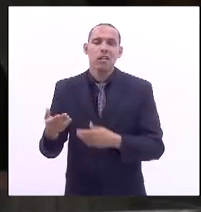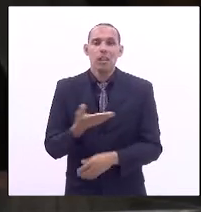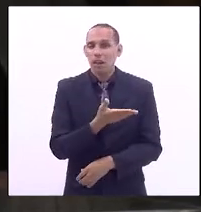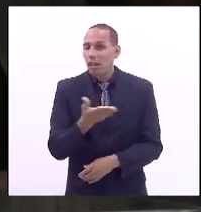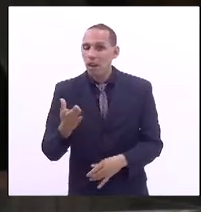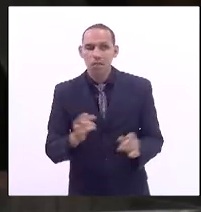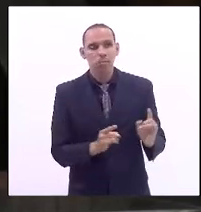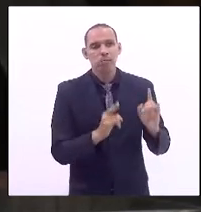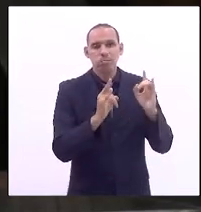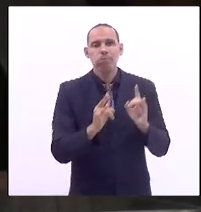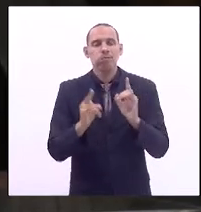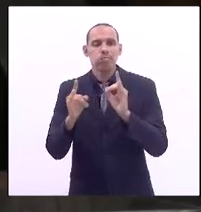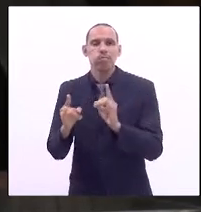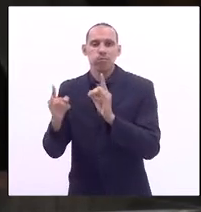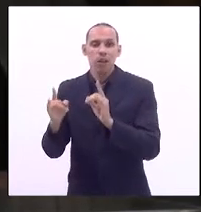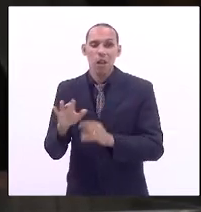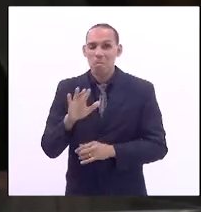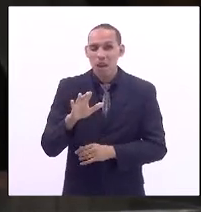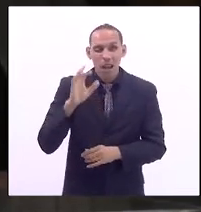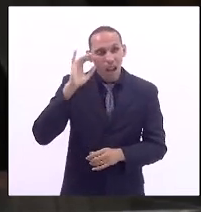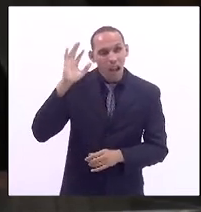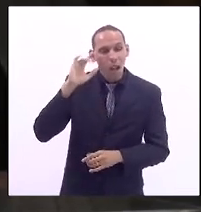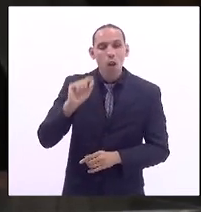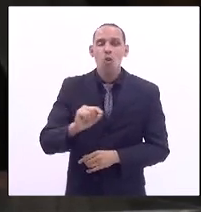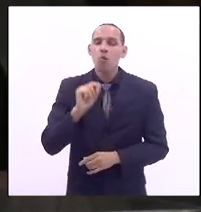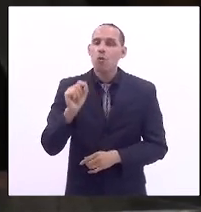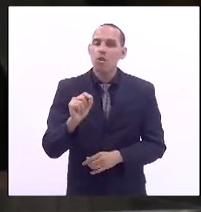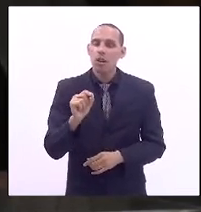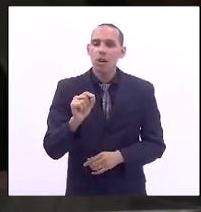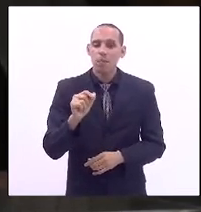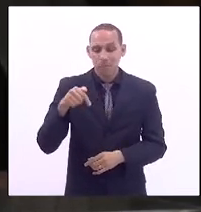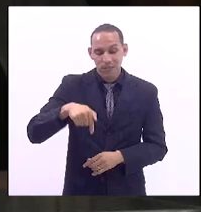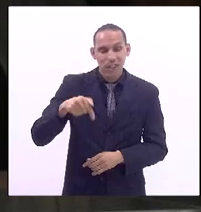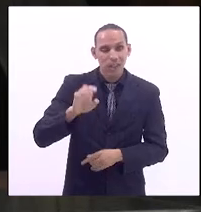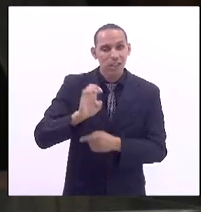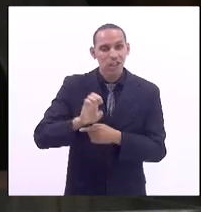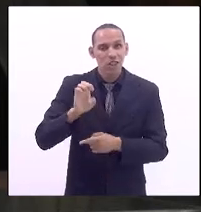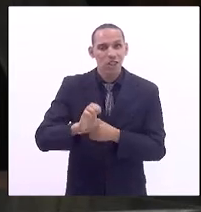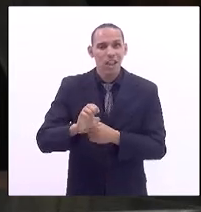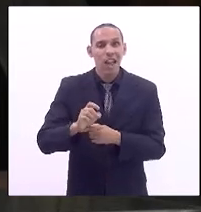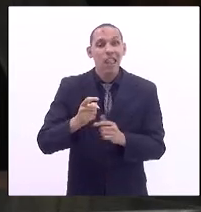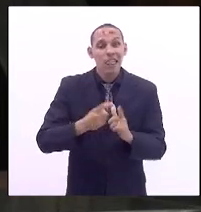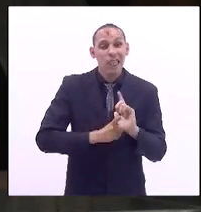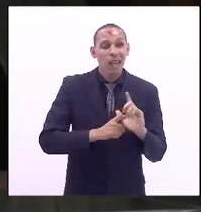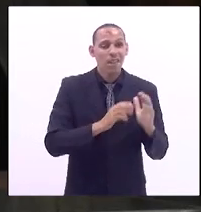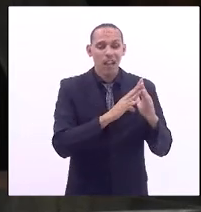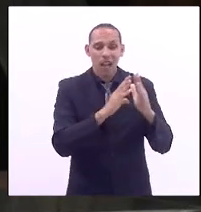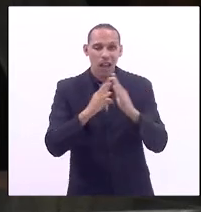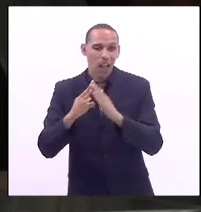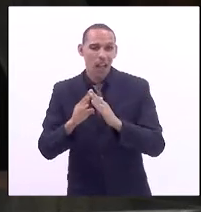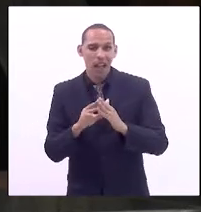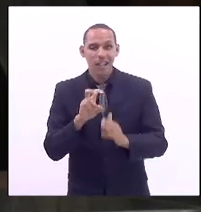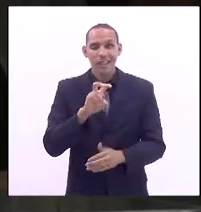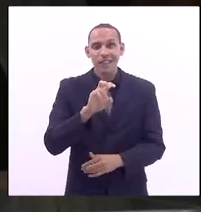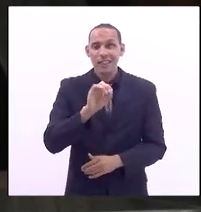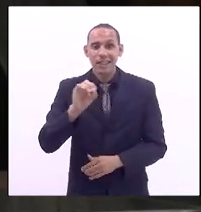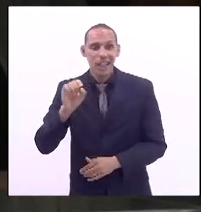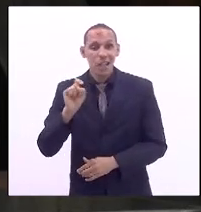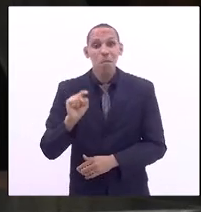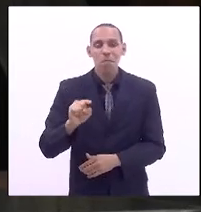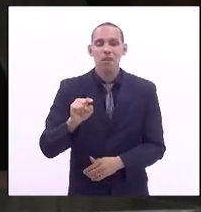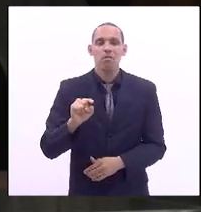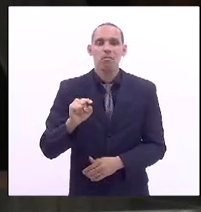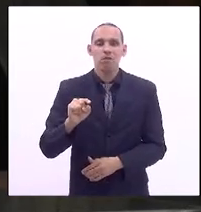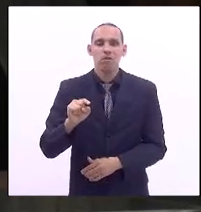levar em conta que este estado acumula um déficit Habitacional que gira em torno de 500 mil